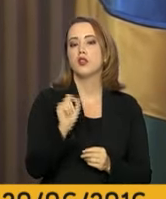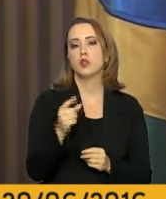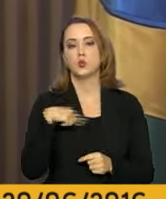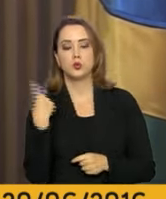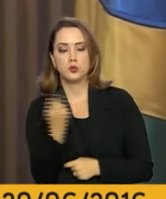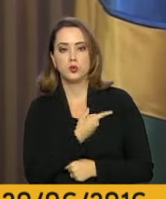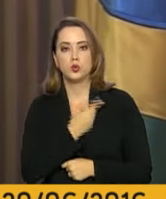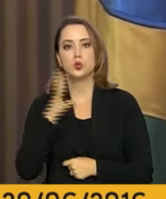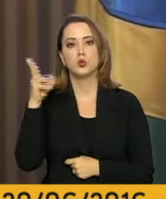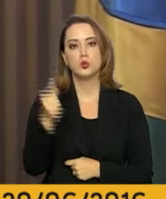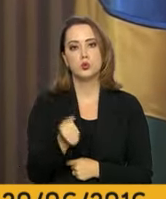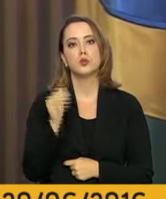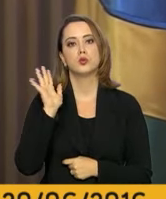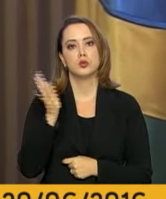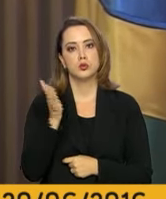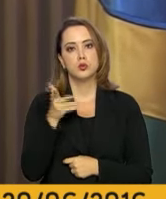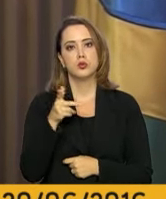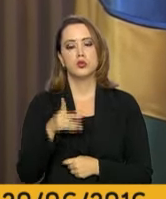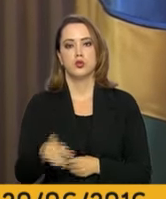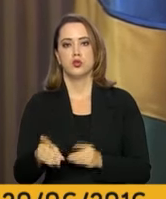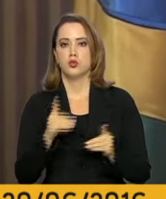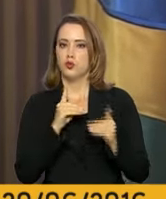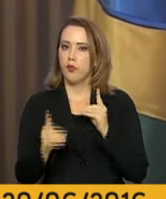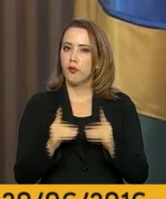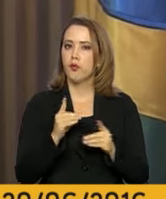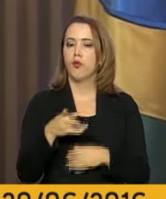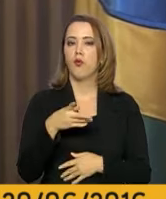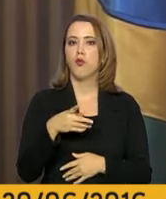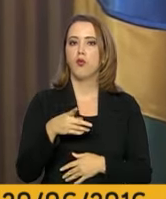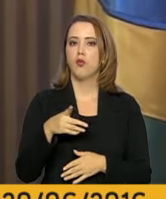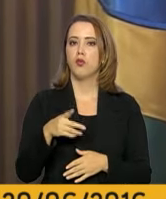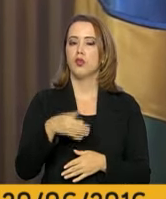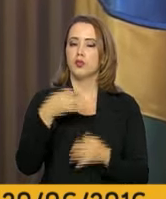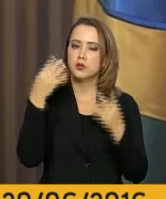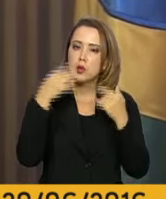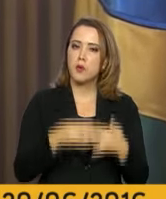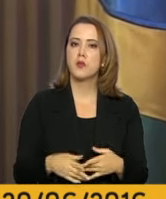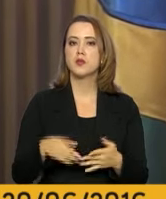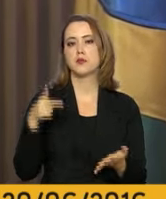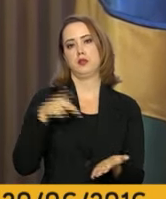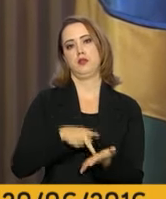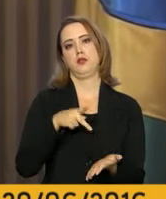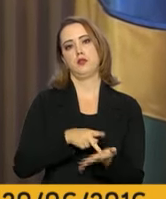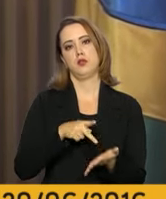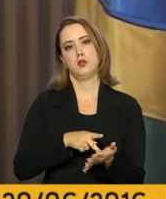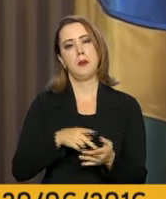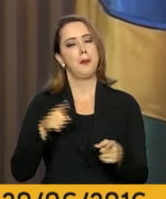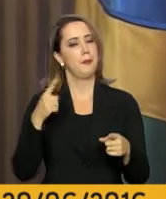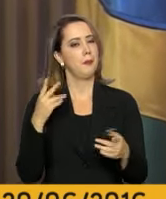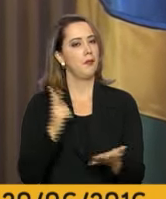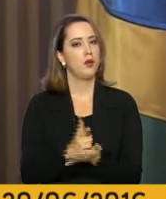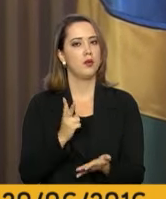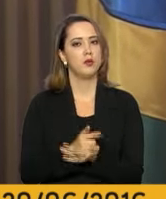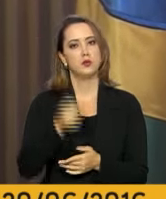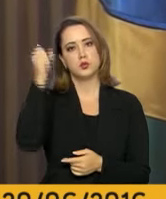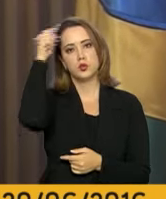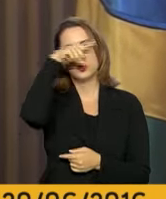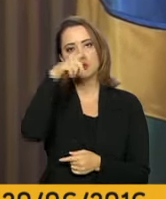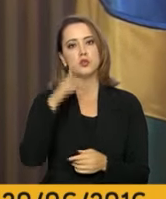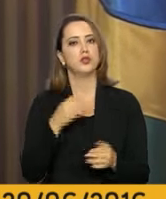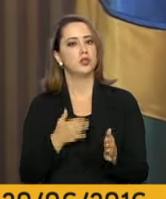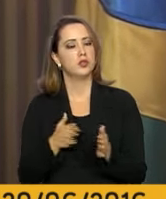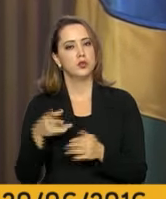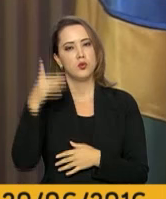na Federação Brasileira tivermos um discurso sólido mesmo os temas mais difíceis serão transitáveis com muita facilidade